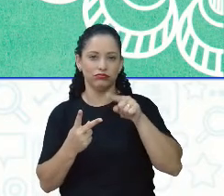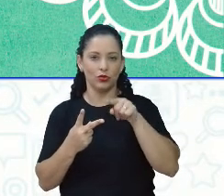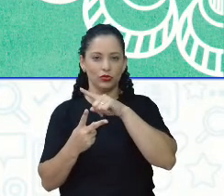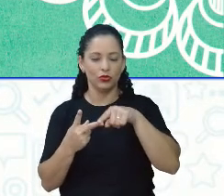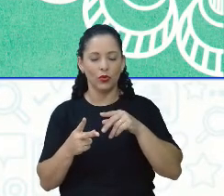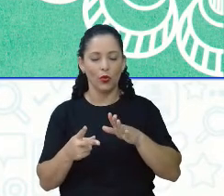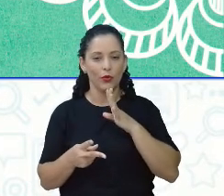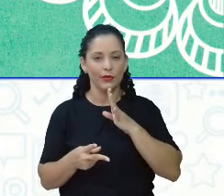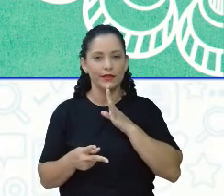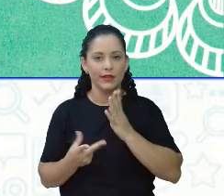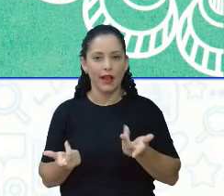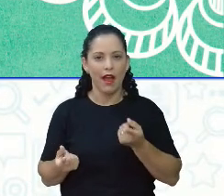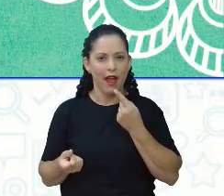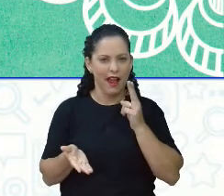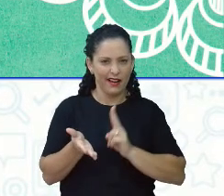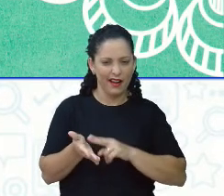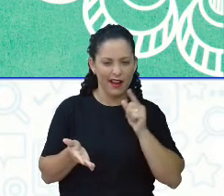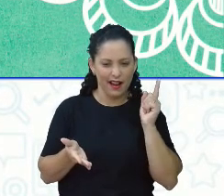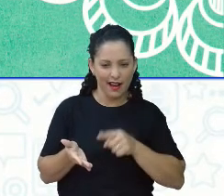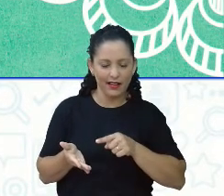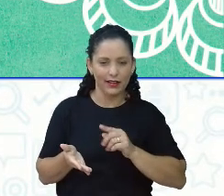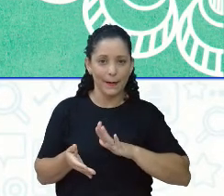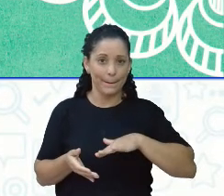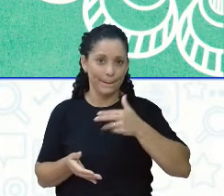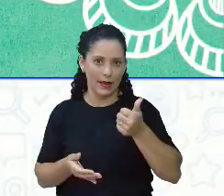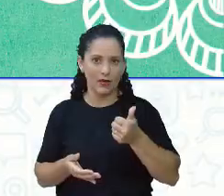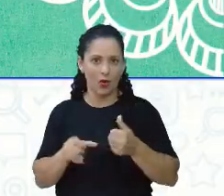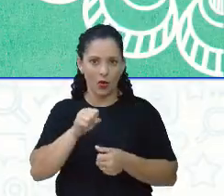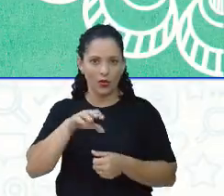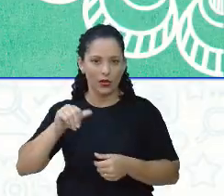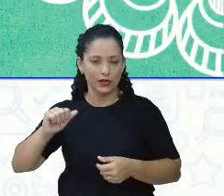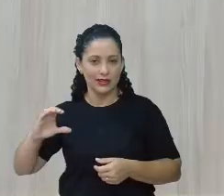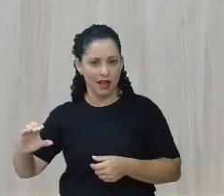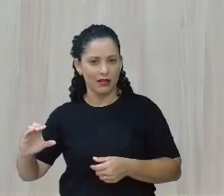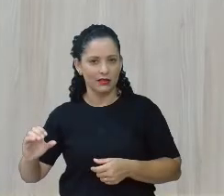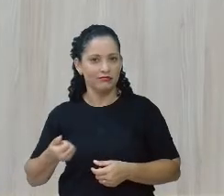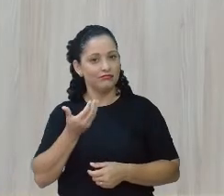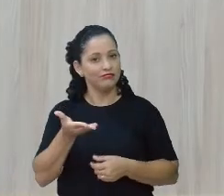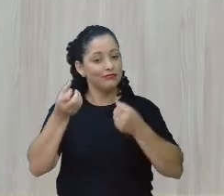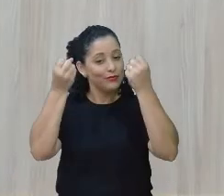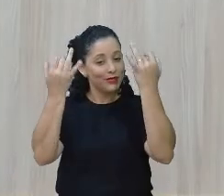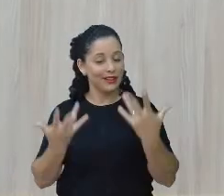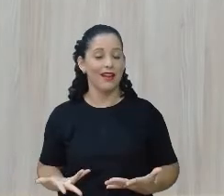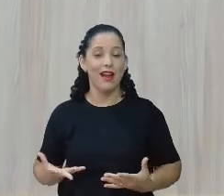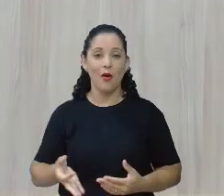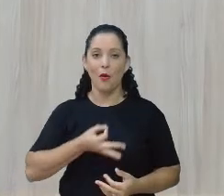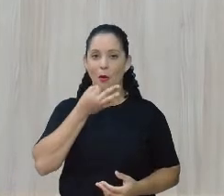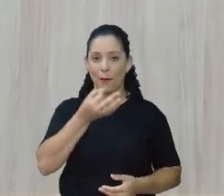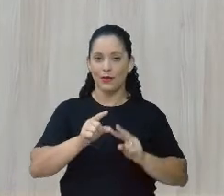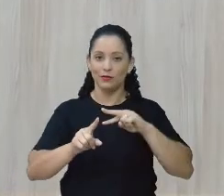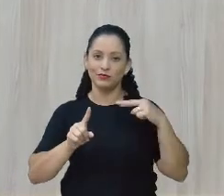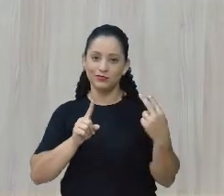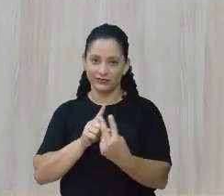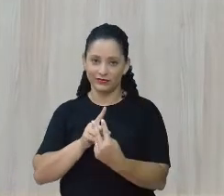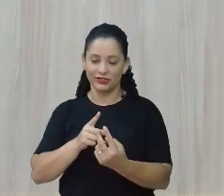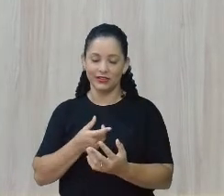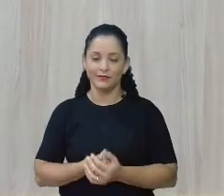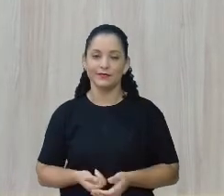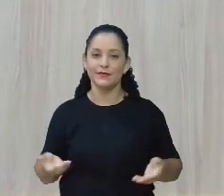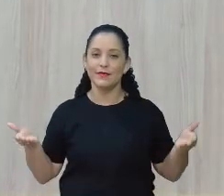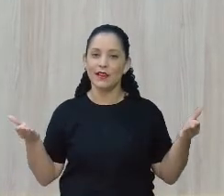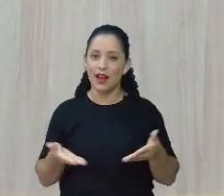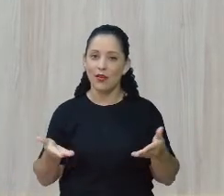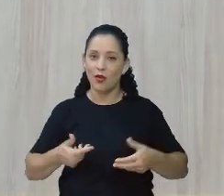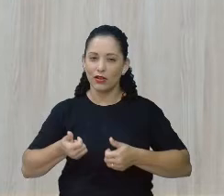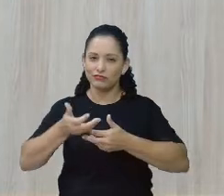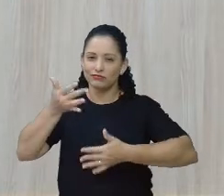carta de reclamação é mais eficaz do que o saque? Tente aí justificar o seu ponto de vista. Vamos passar lá